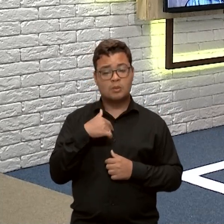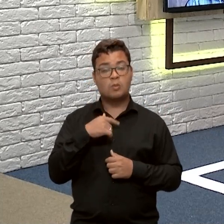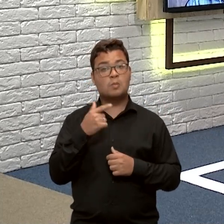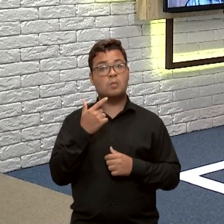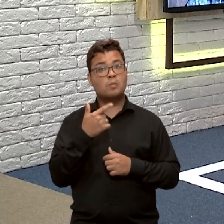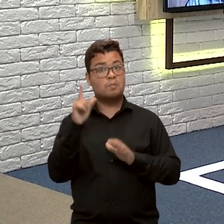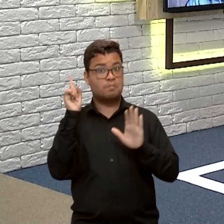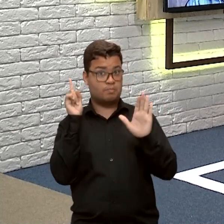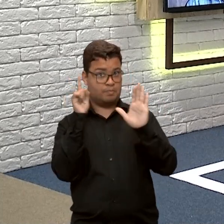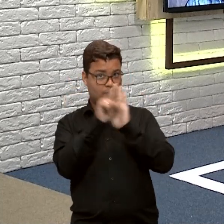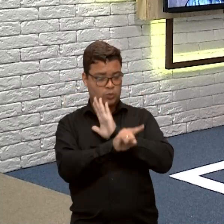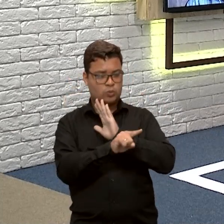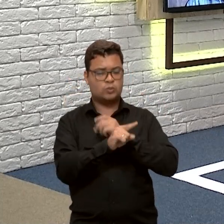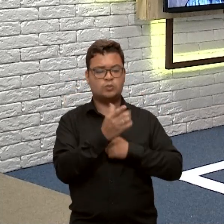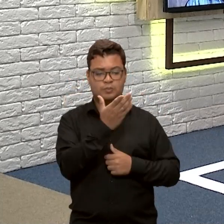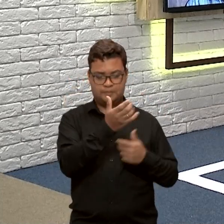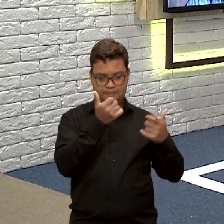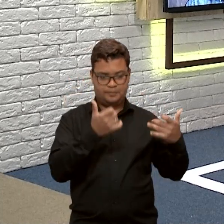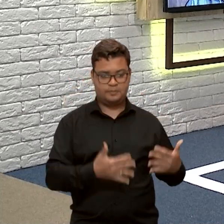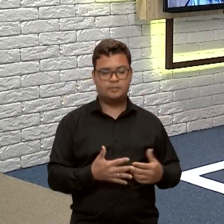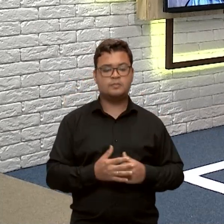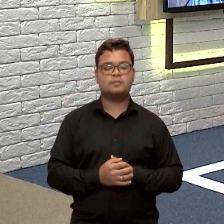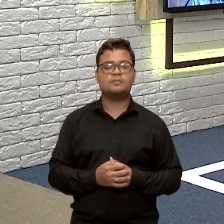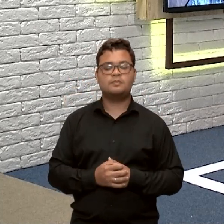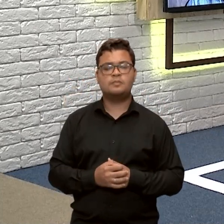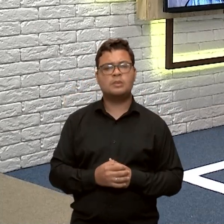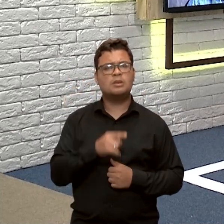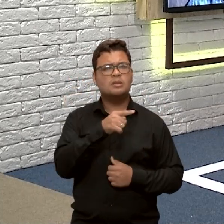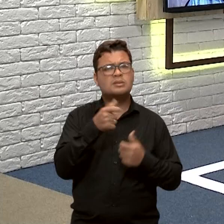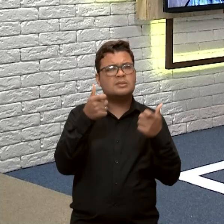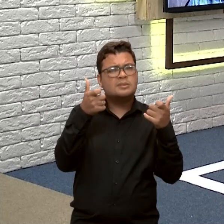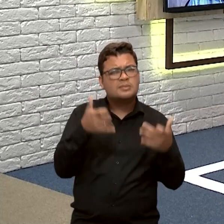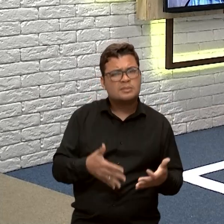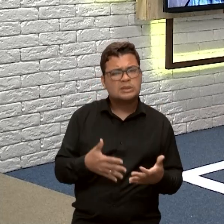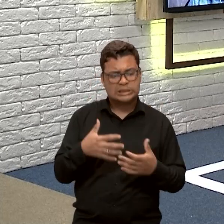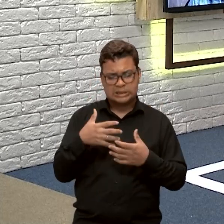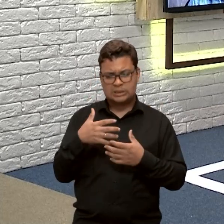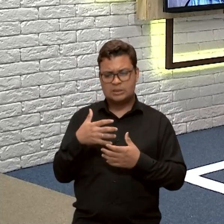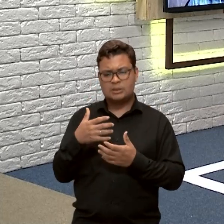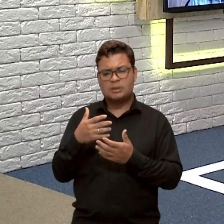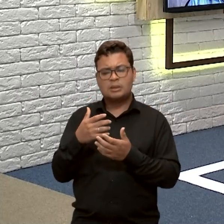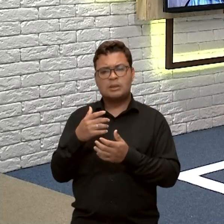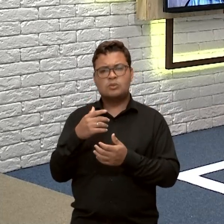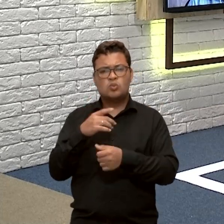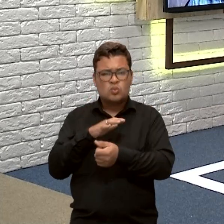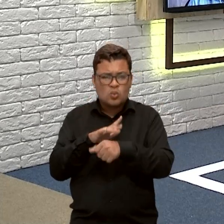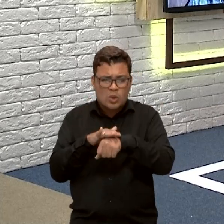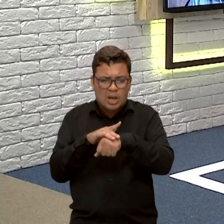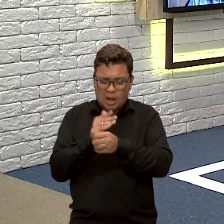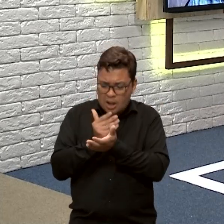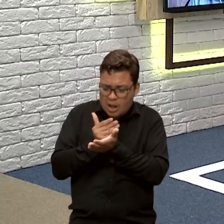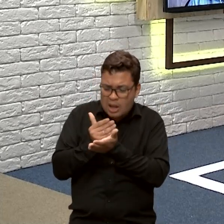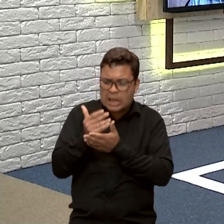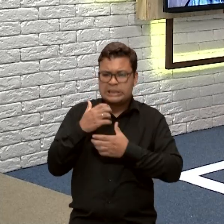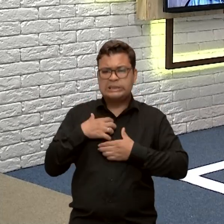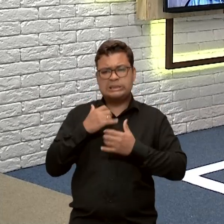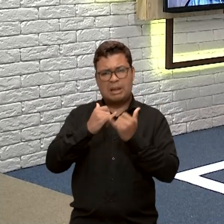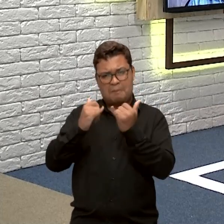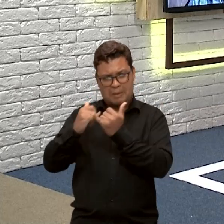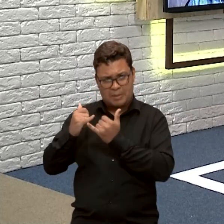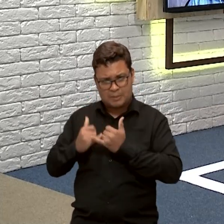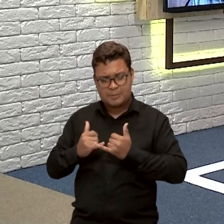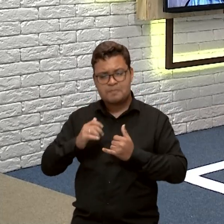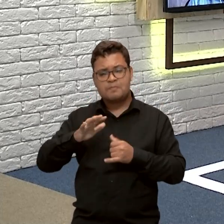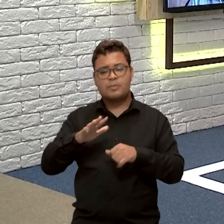Acho que travou um pouquinho a Mariana, não sei se ela nos escuta, se vai voltar. Mariana está nos escutando, né? Voltou, deu uma travadinha,